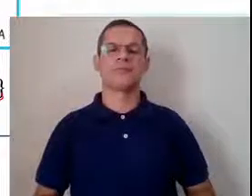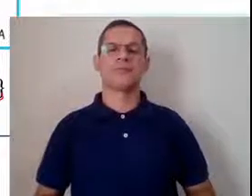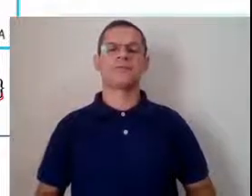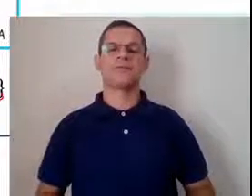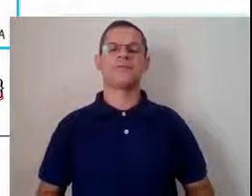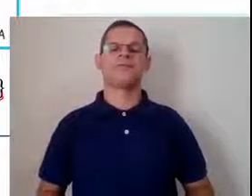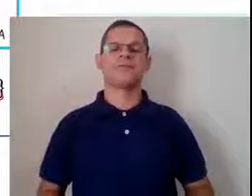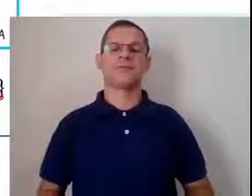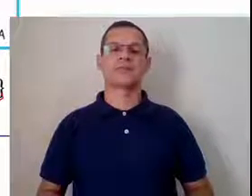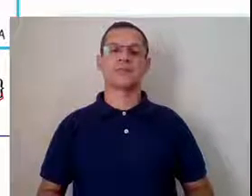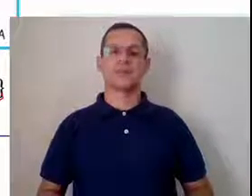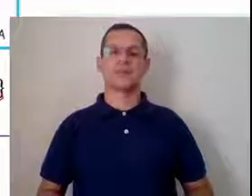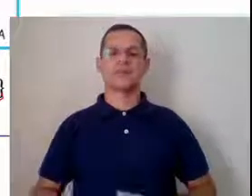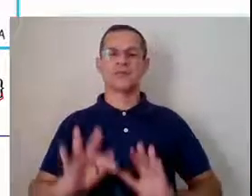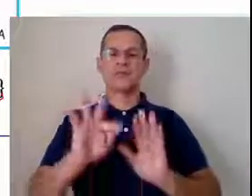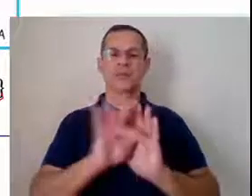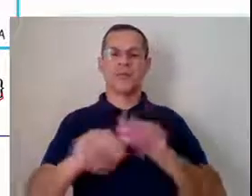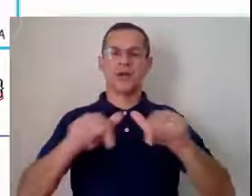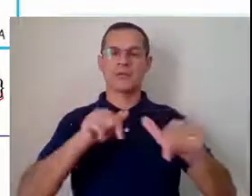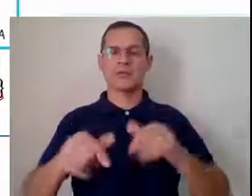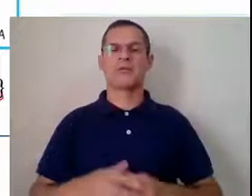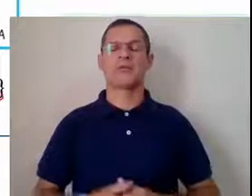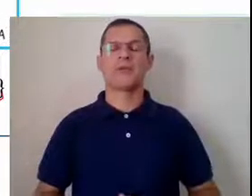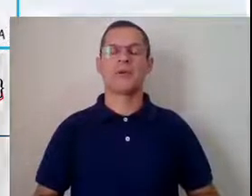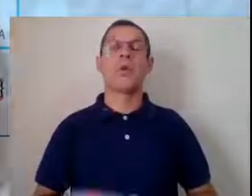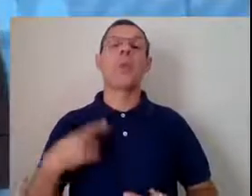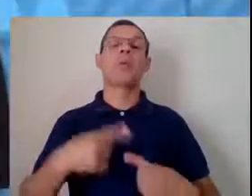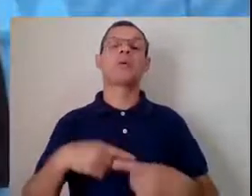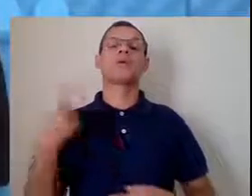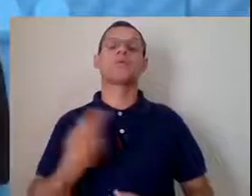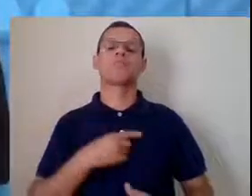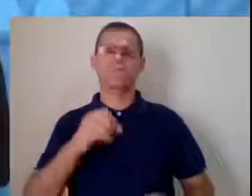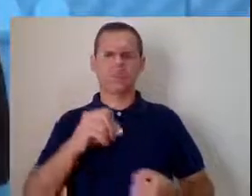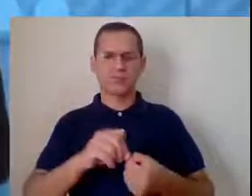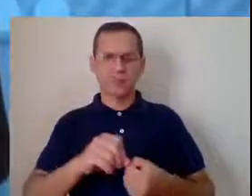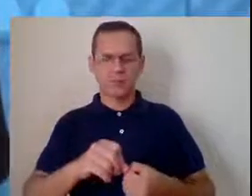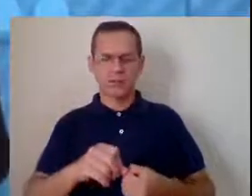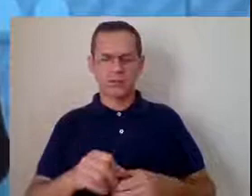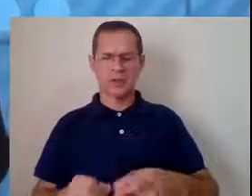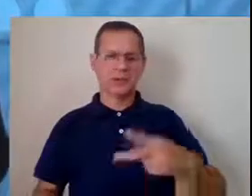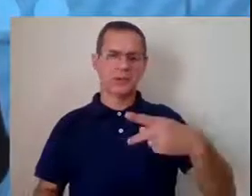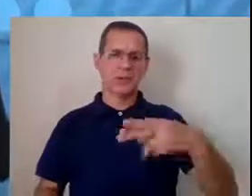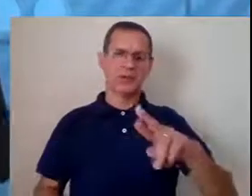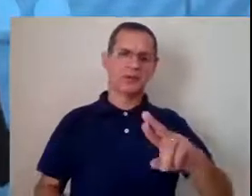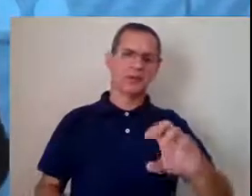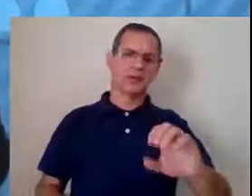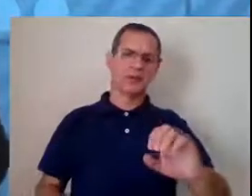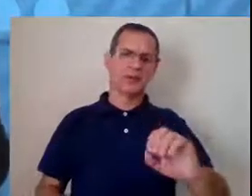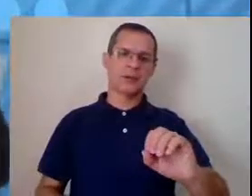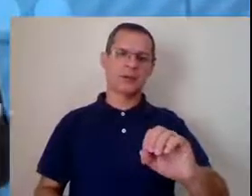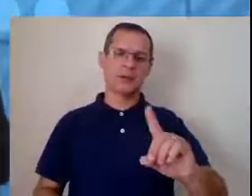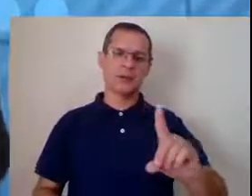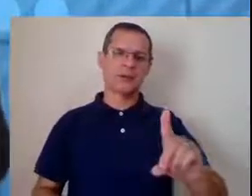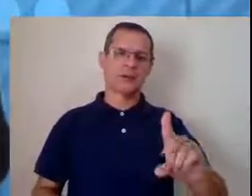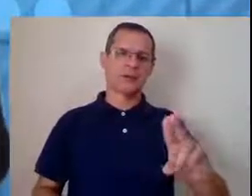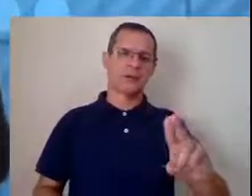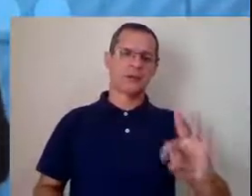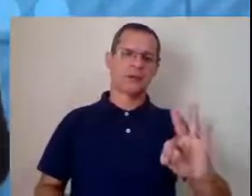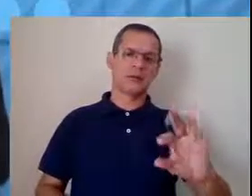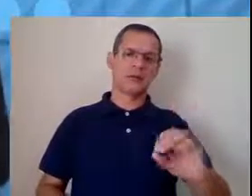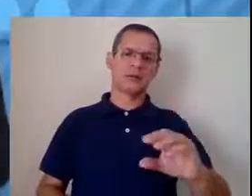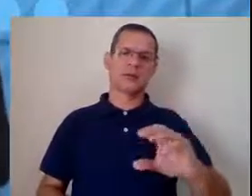das formas de trabalharmos. Por que a gente faz esses produtos cartesianos? Bem, porque primeiro que eles